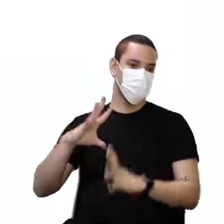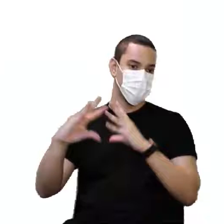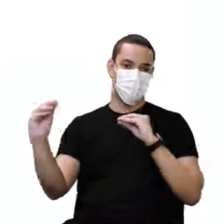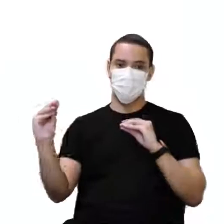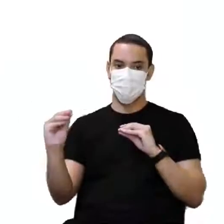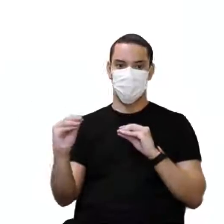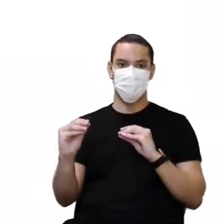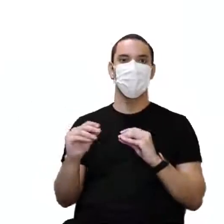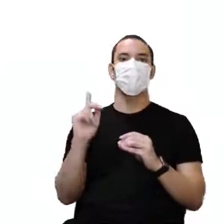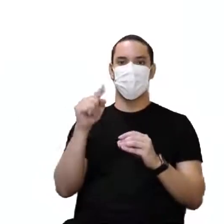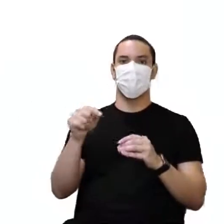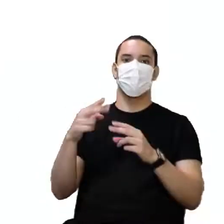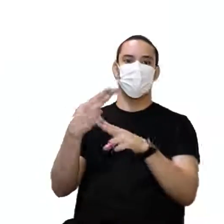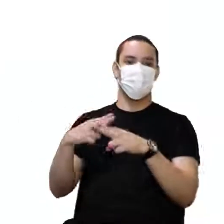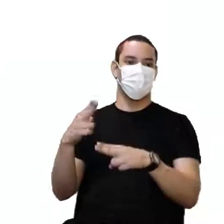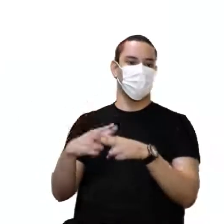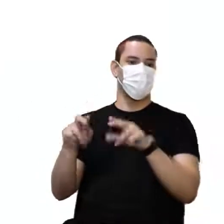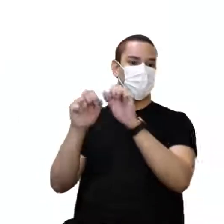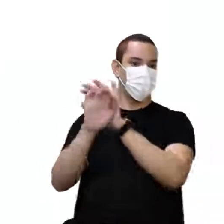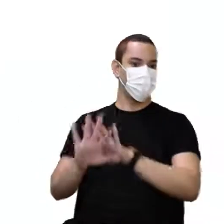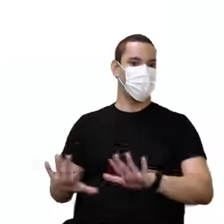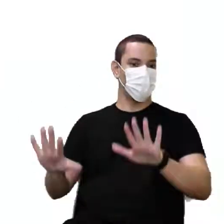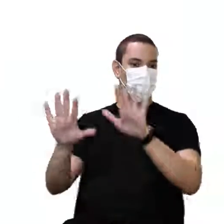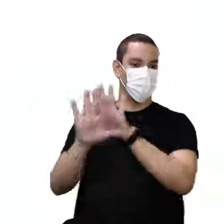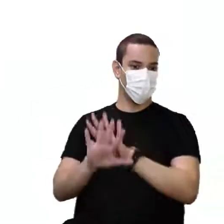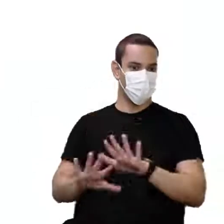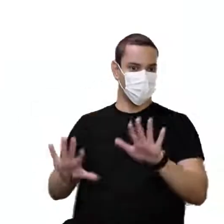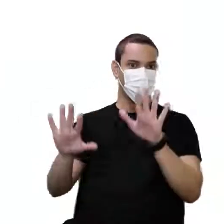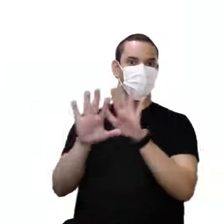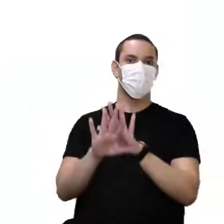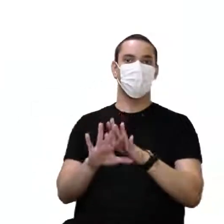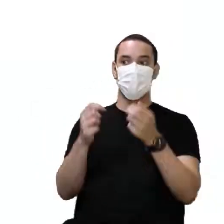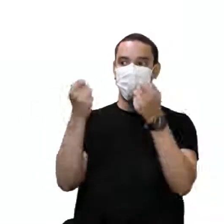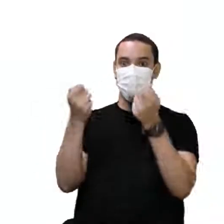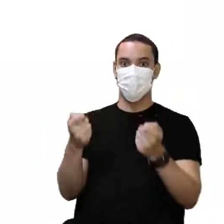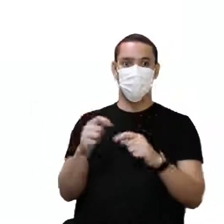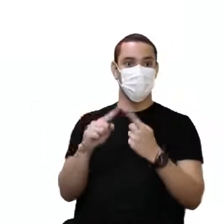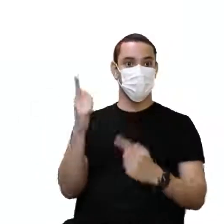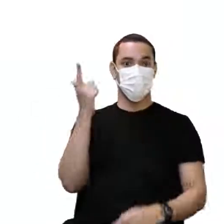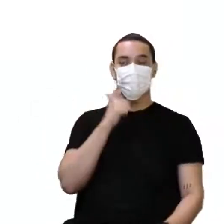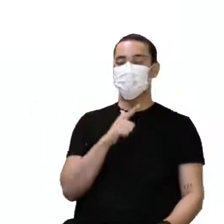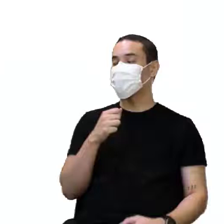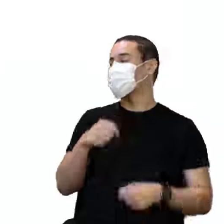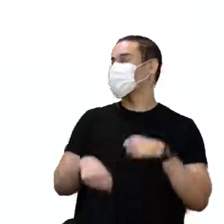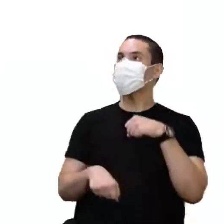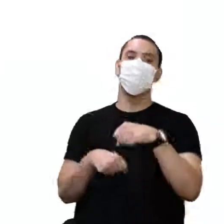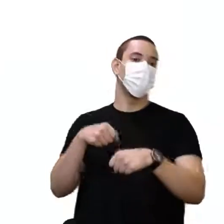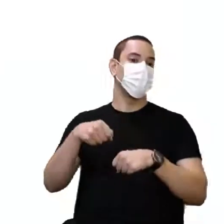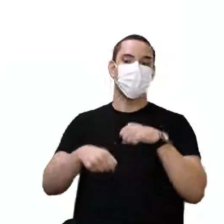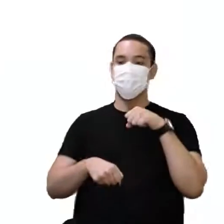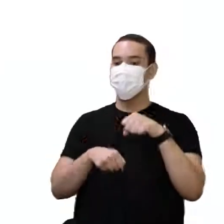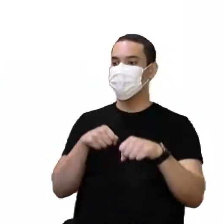desses animais? Tão pesados e tão leves, tem um deslocamento